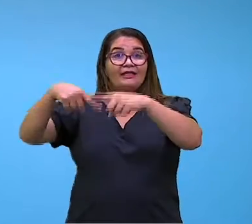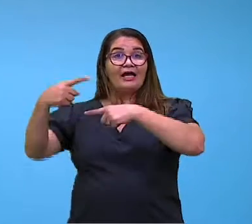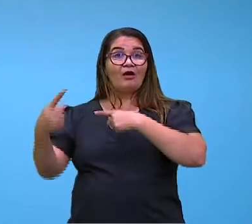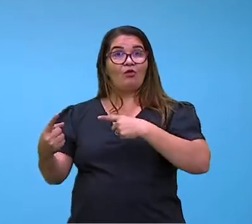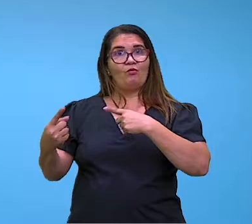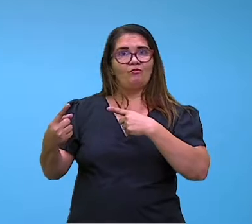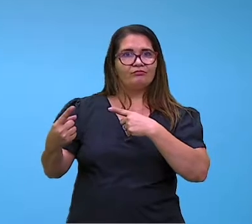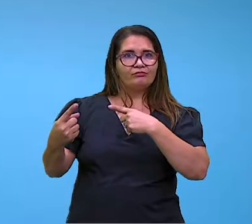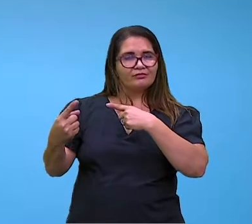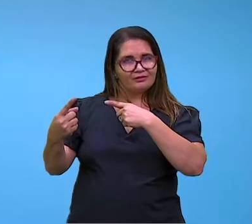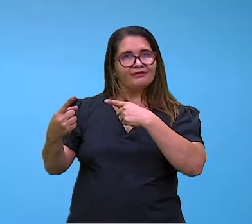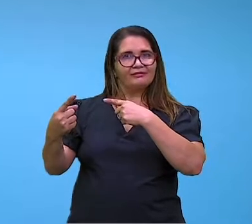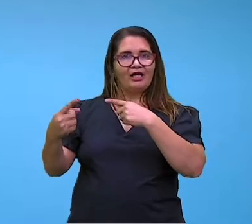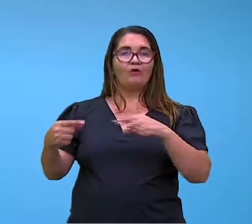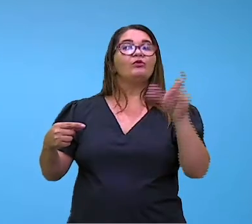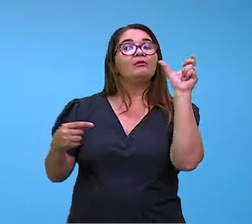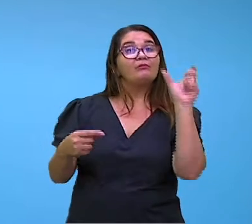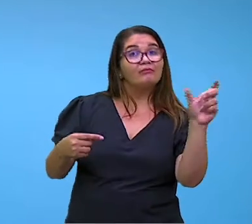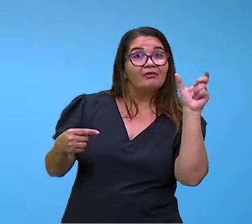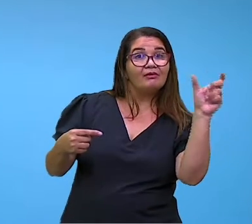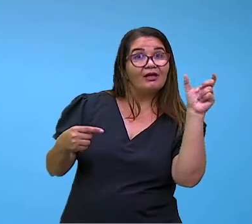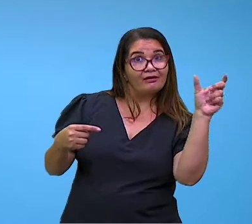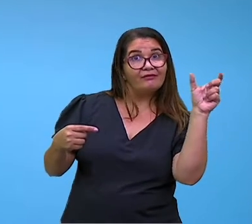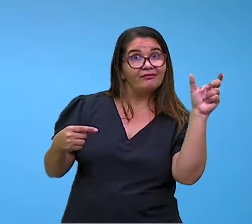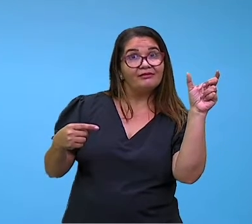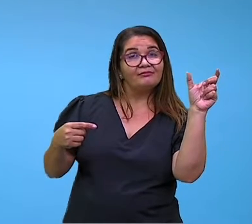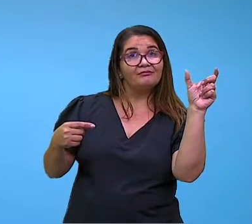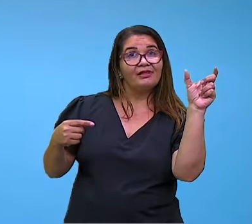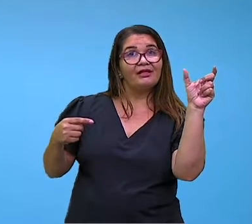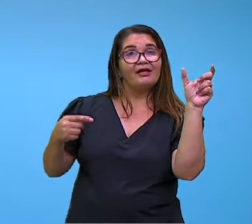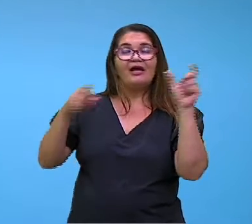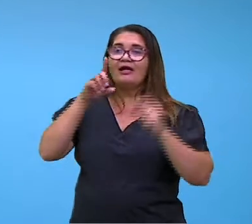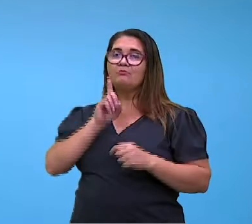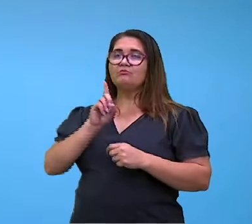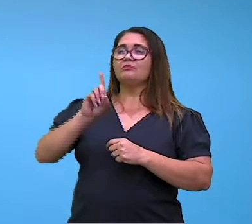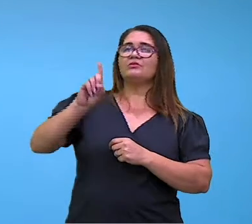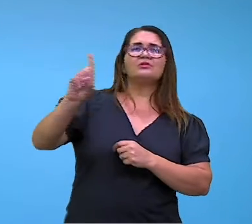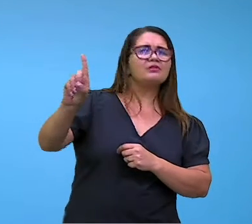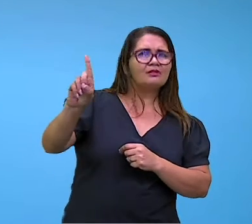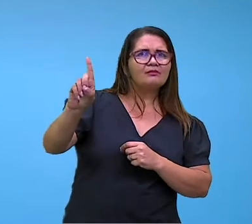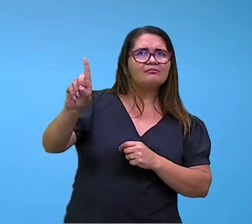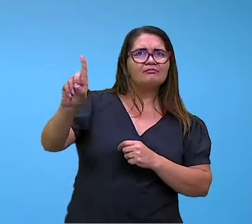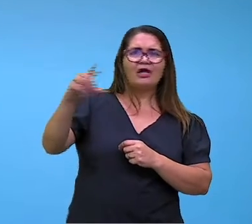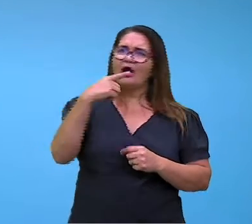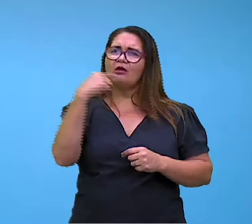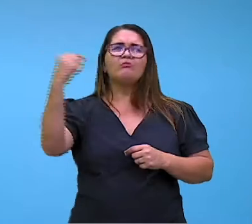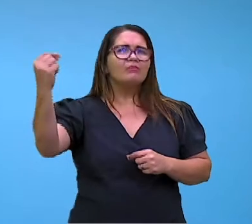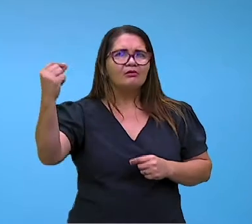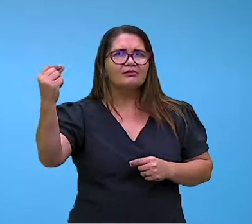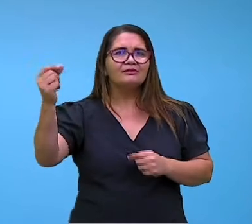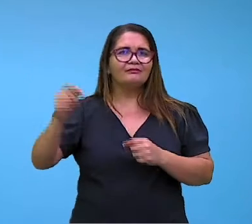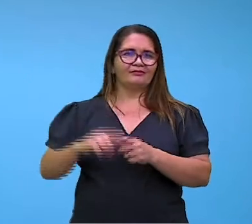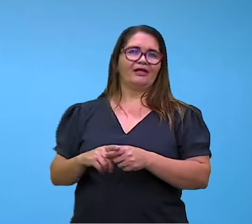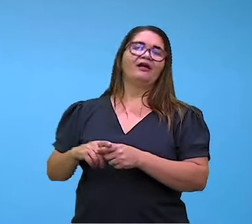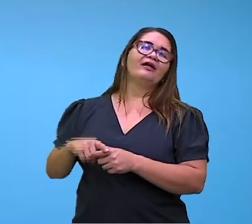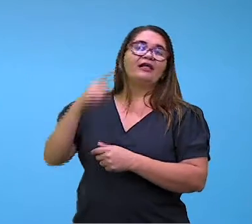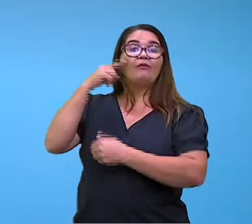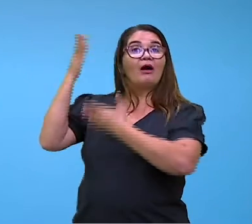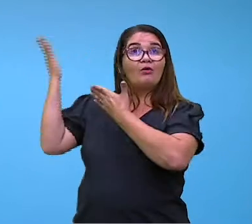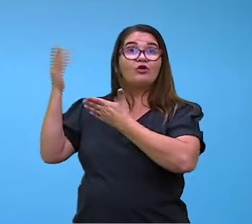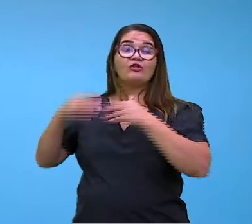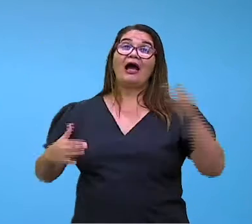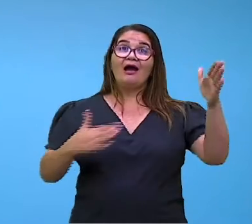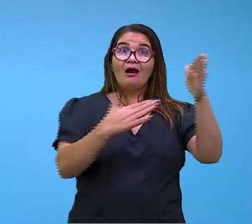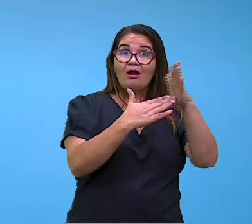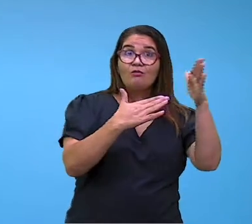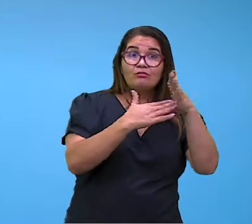Exit, que é saída, sair. Fabric, que é tecido, não a fábrica